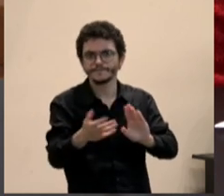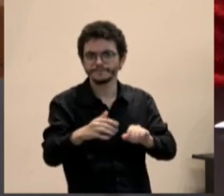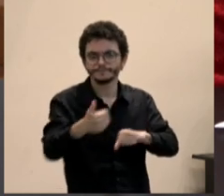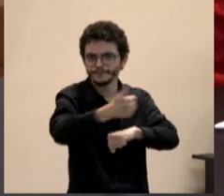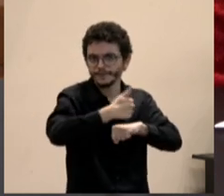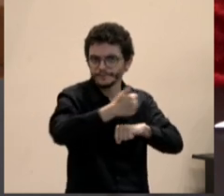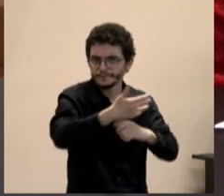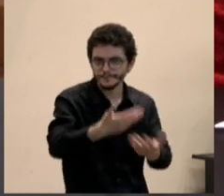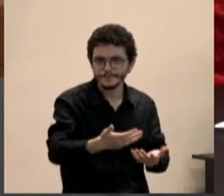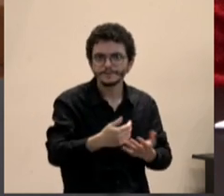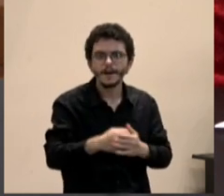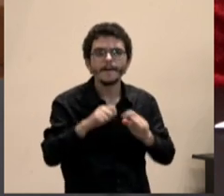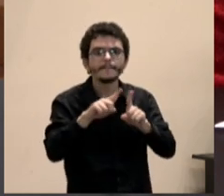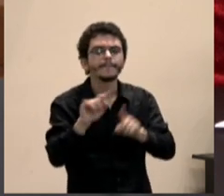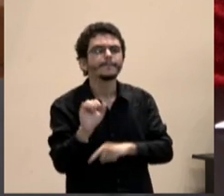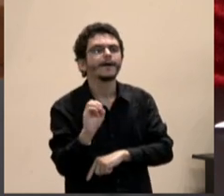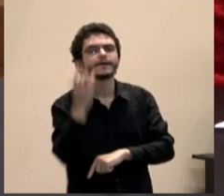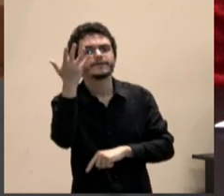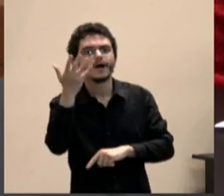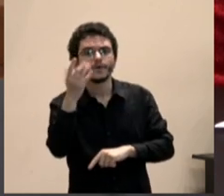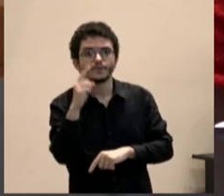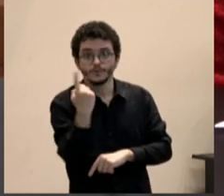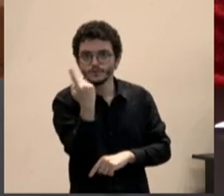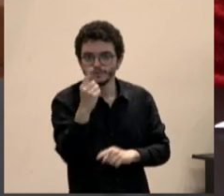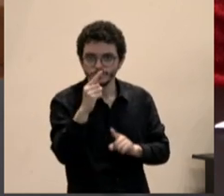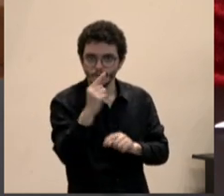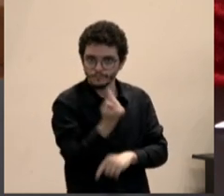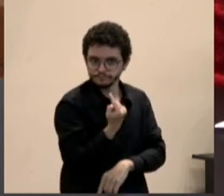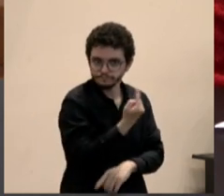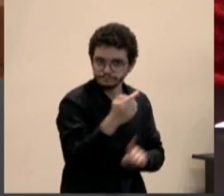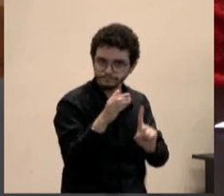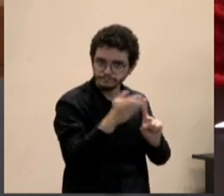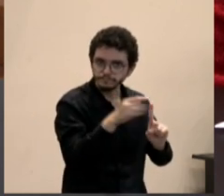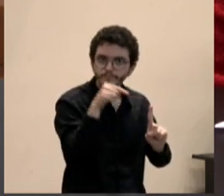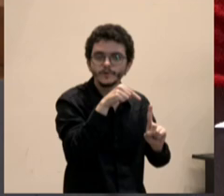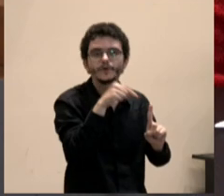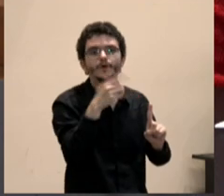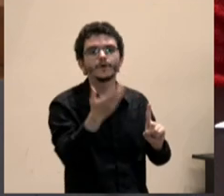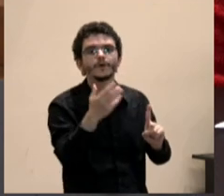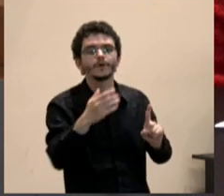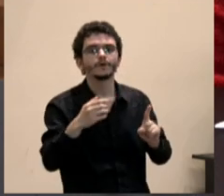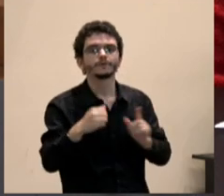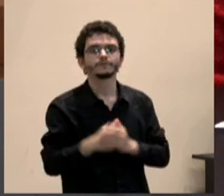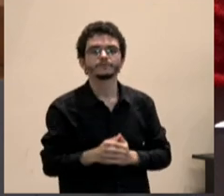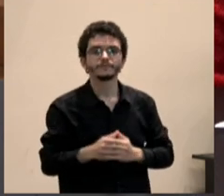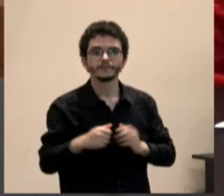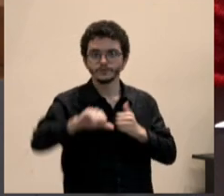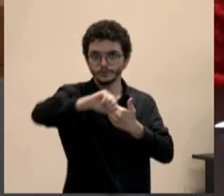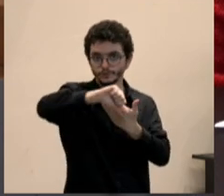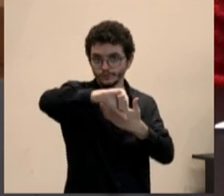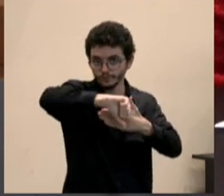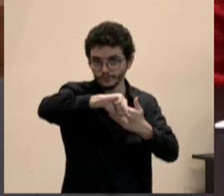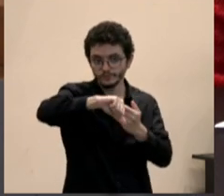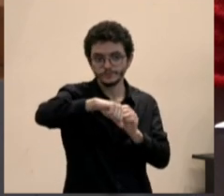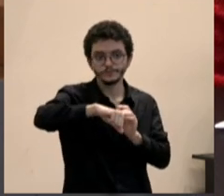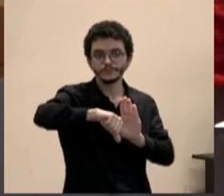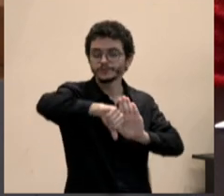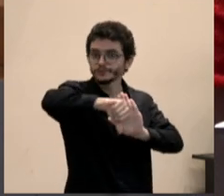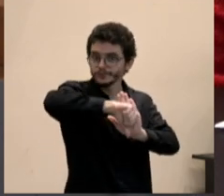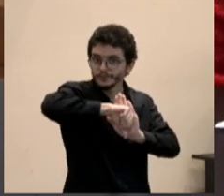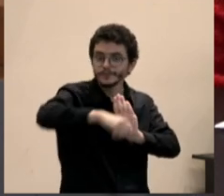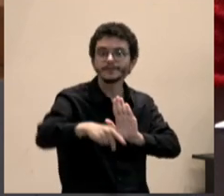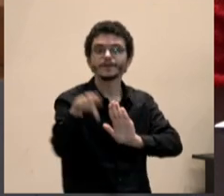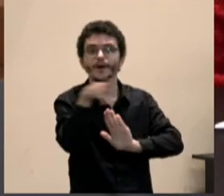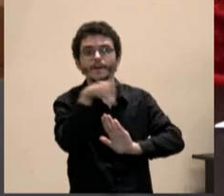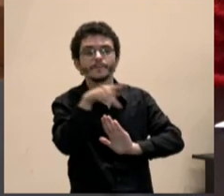Mas aconteceu um caso isolado aqui, de um crime de um professor numa escola. O